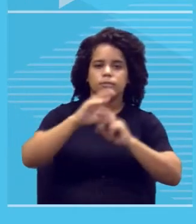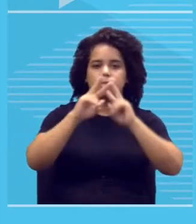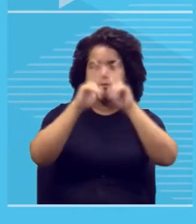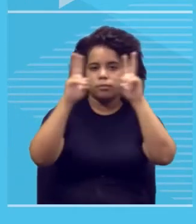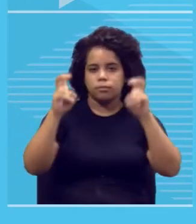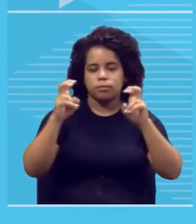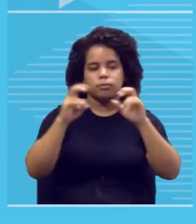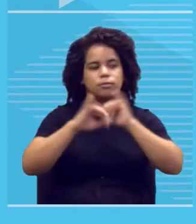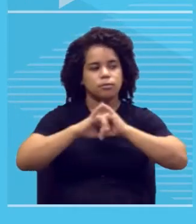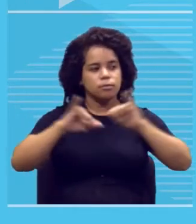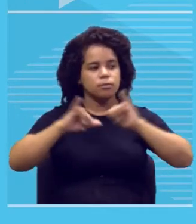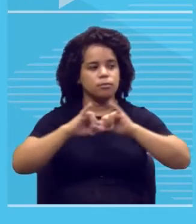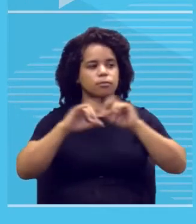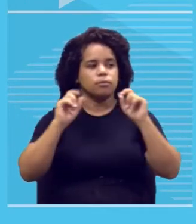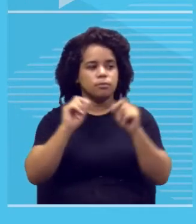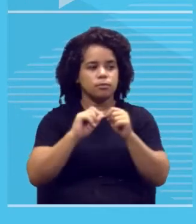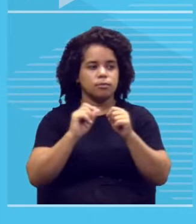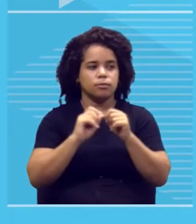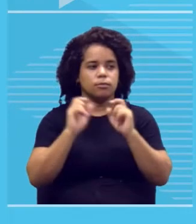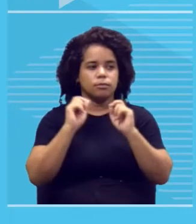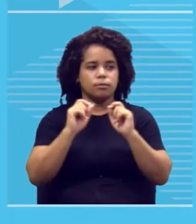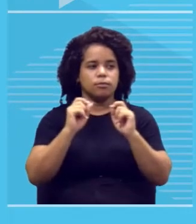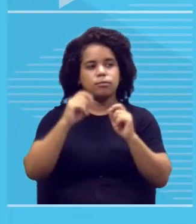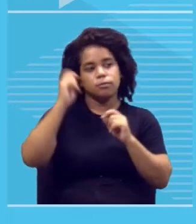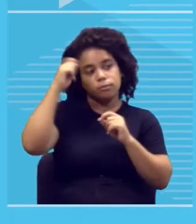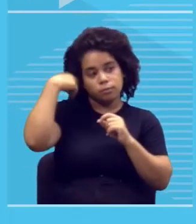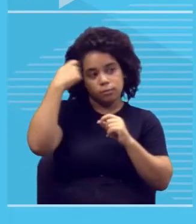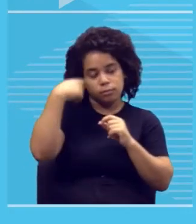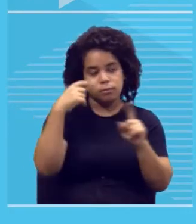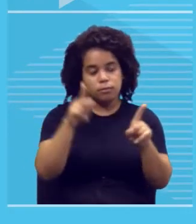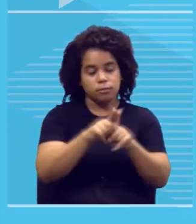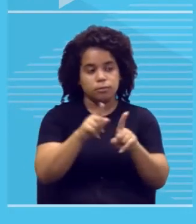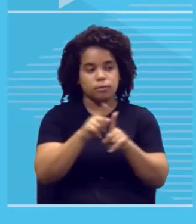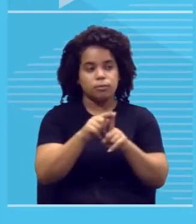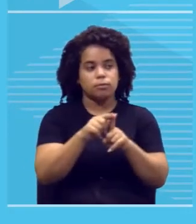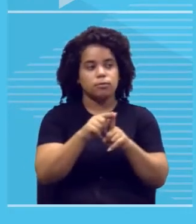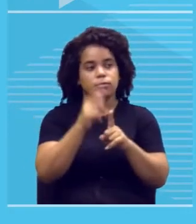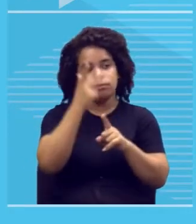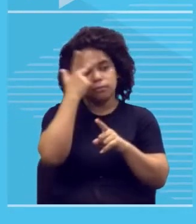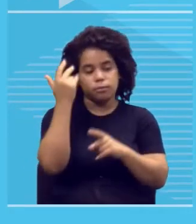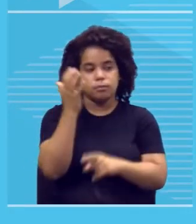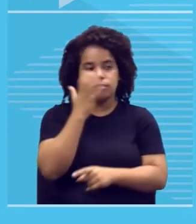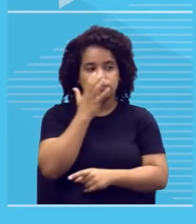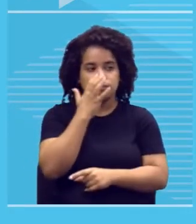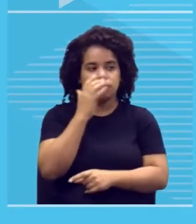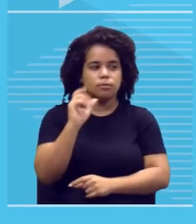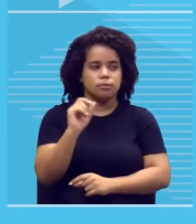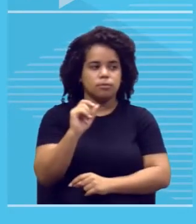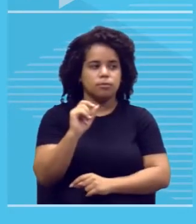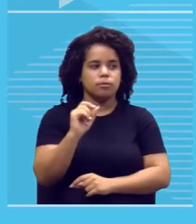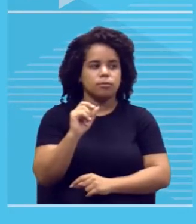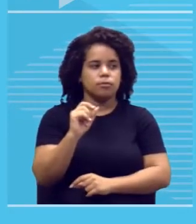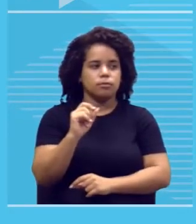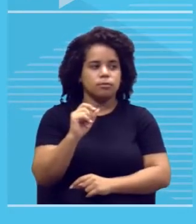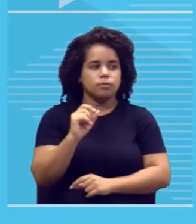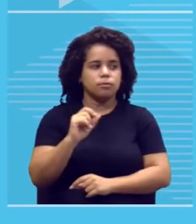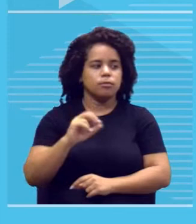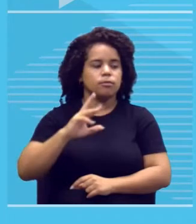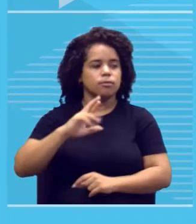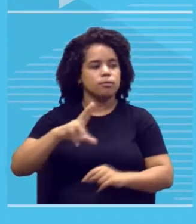para isso ele faz com que o espectador e o ator não sejam tomados pelo chamado